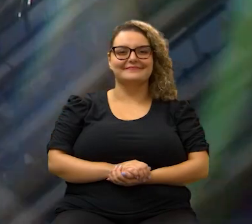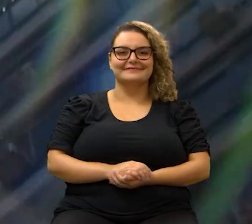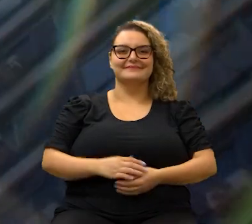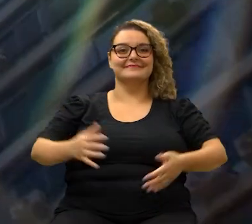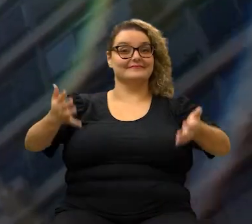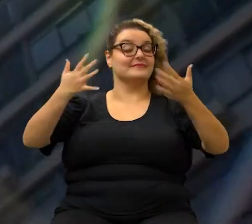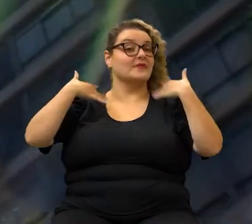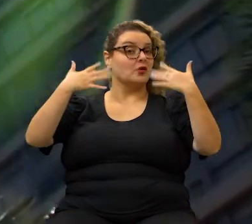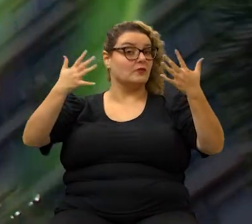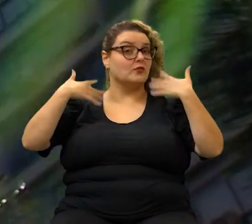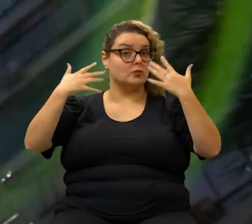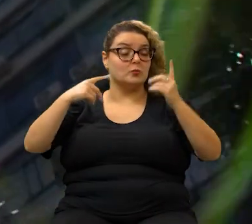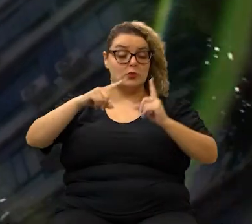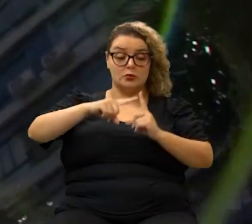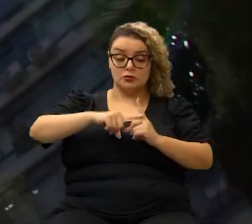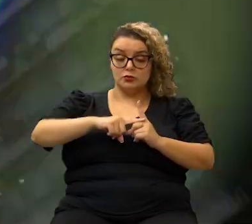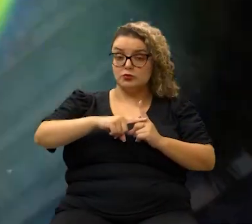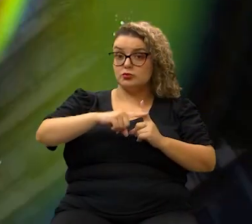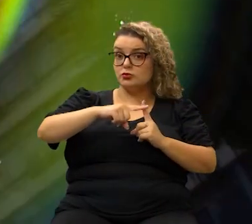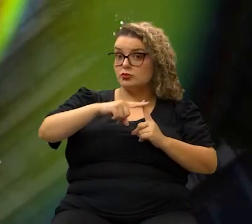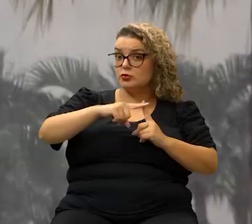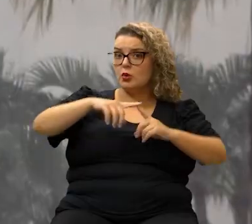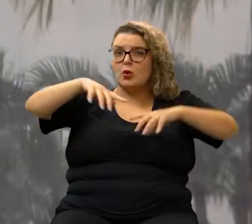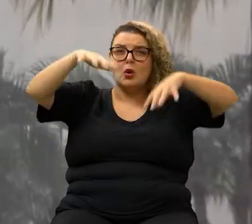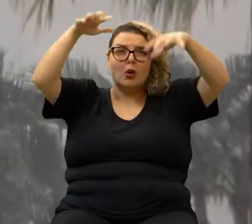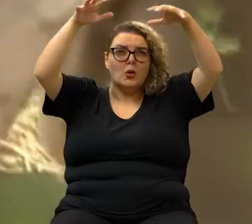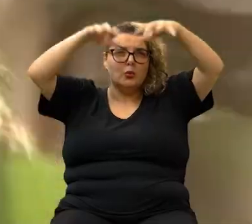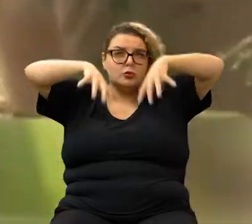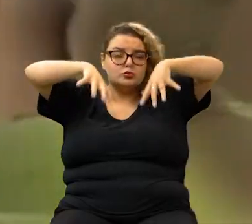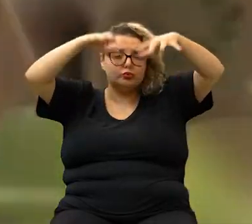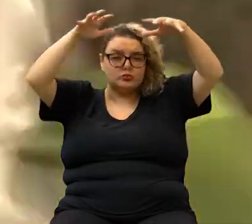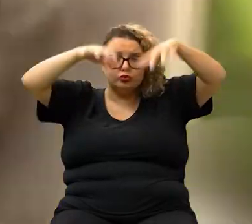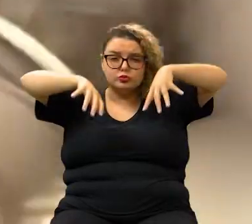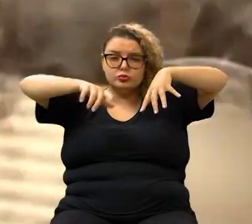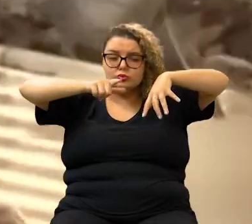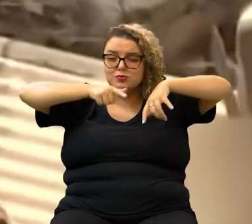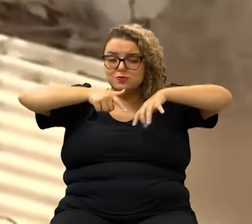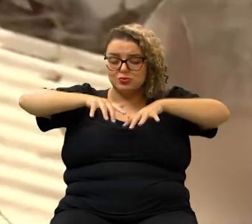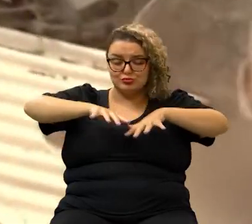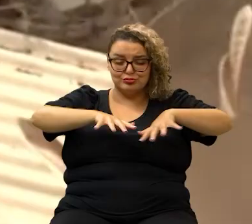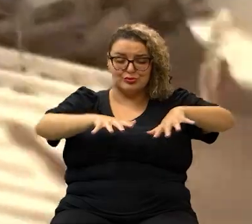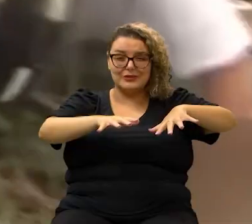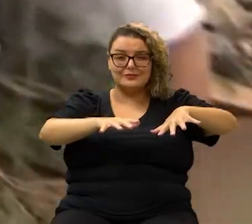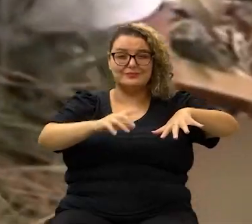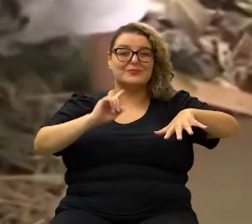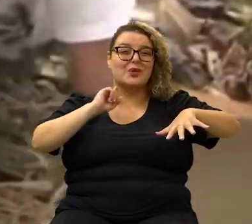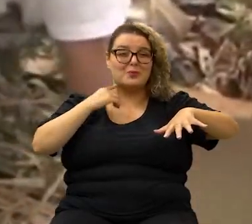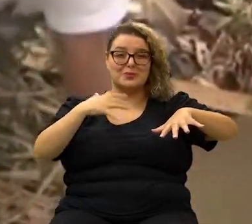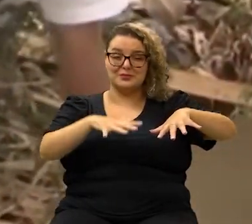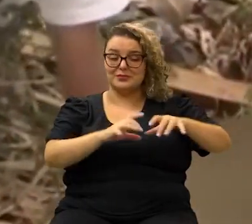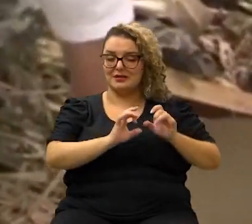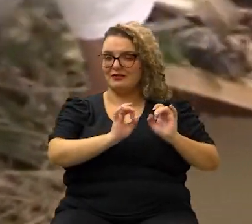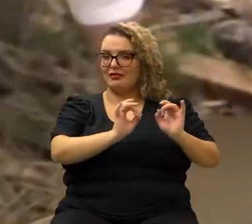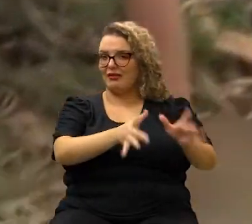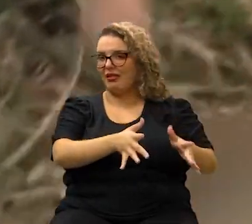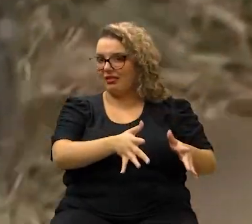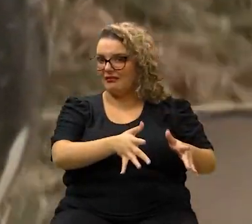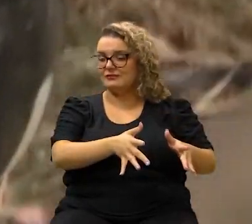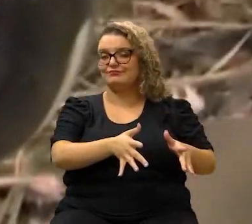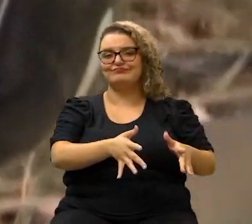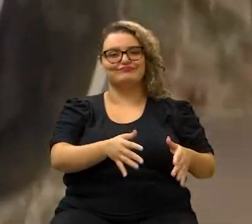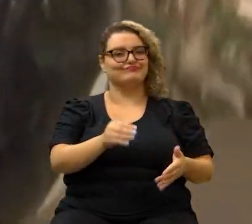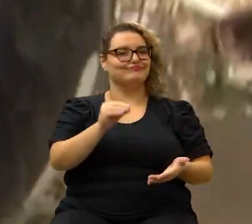estamos no verão Estação Com altas temperaturas chuva e a água que se acumula nos restos de lixo deixados pelo